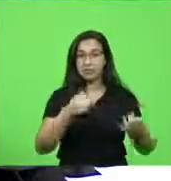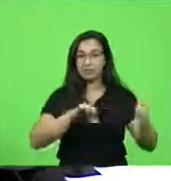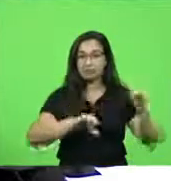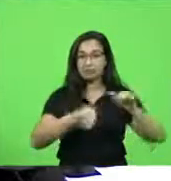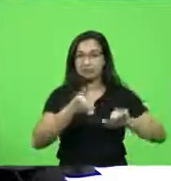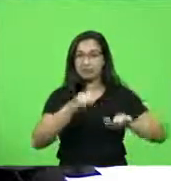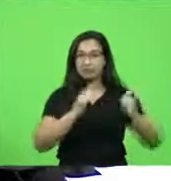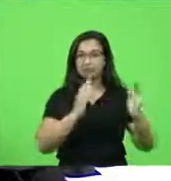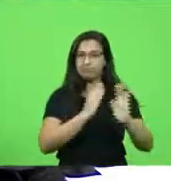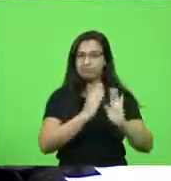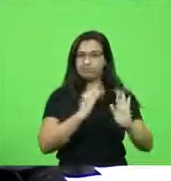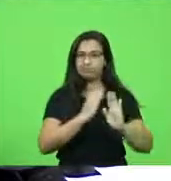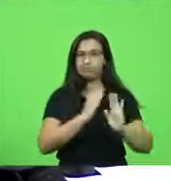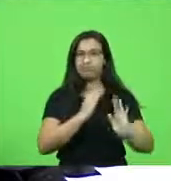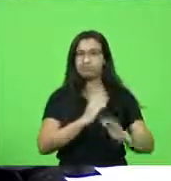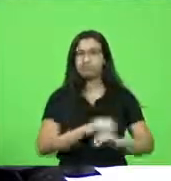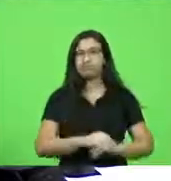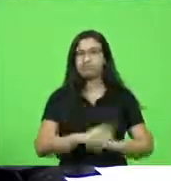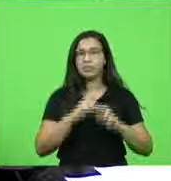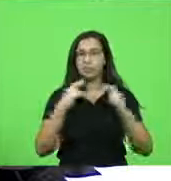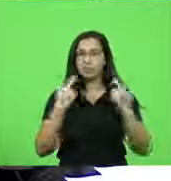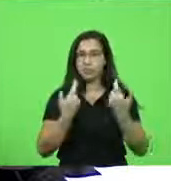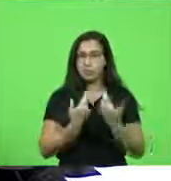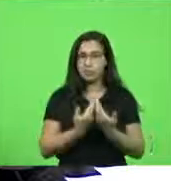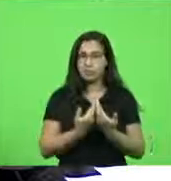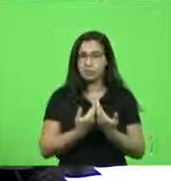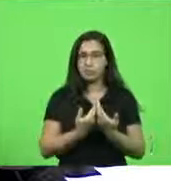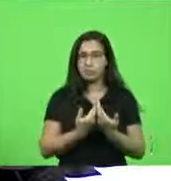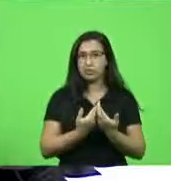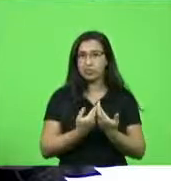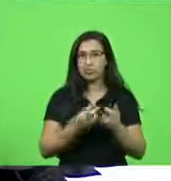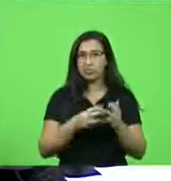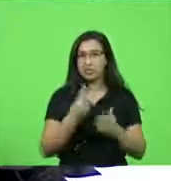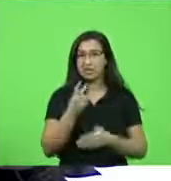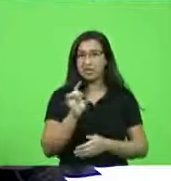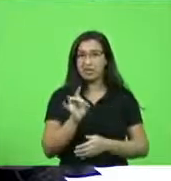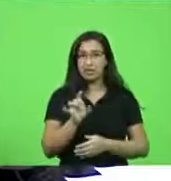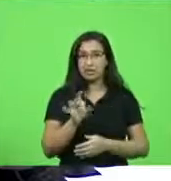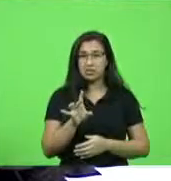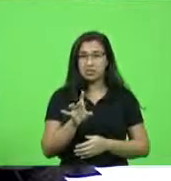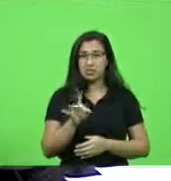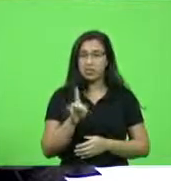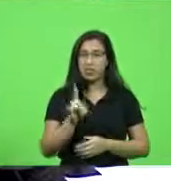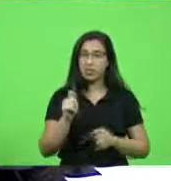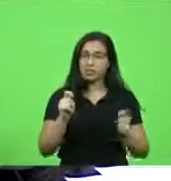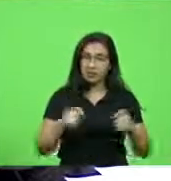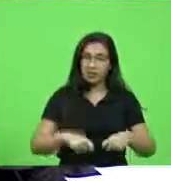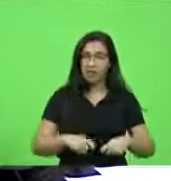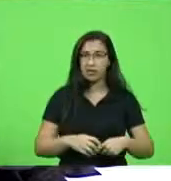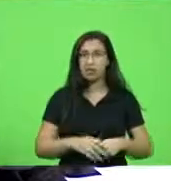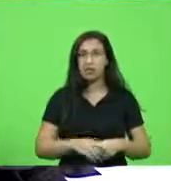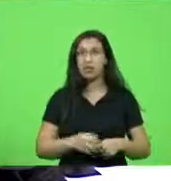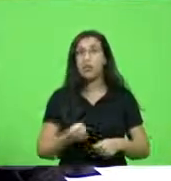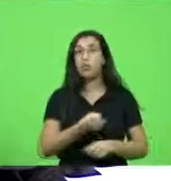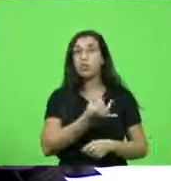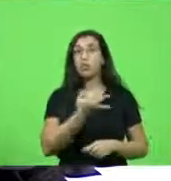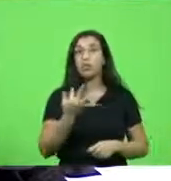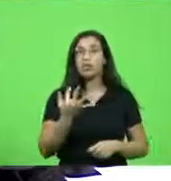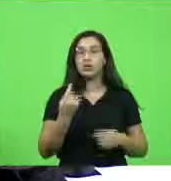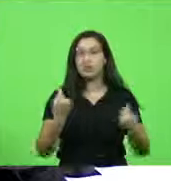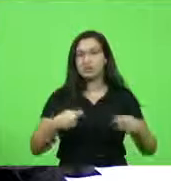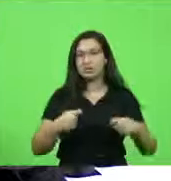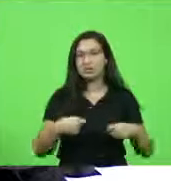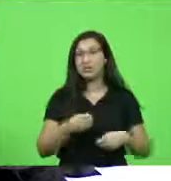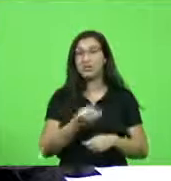comissão que, aliás, se reúne muito pouco. 3 reuniões não bastam? Quantas reuniões são necessárias? Não